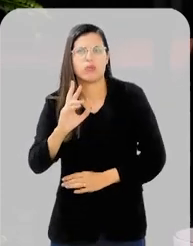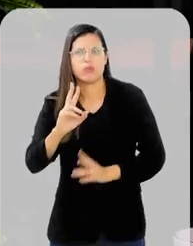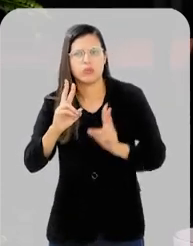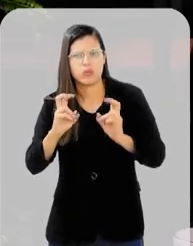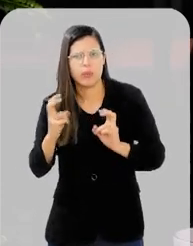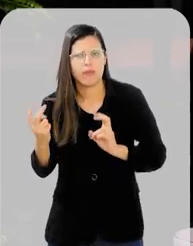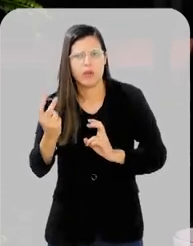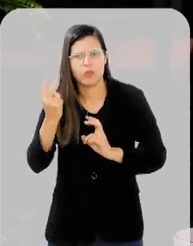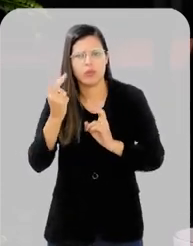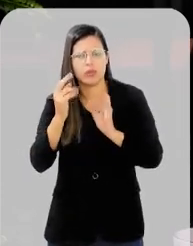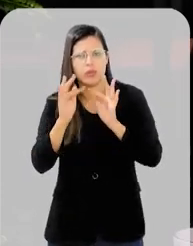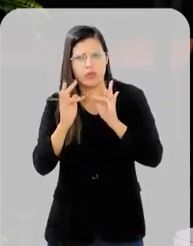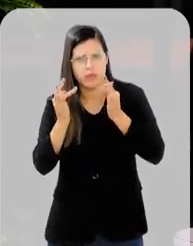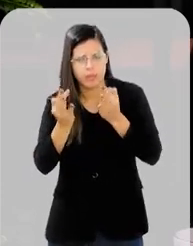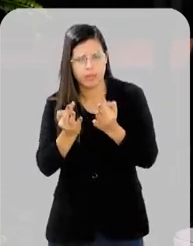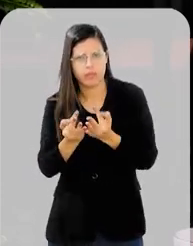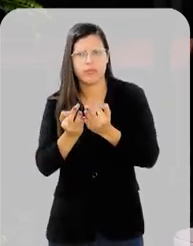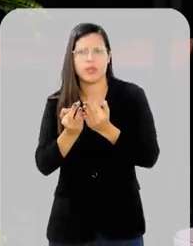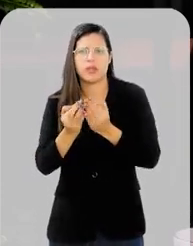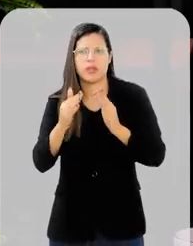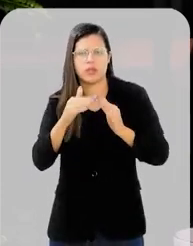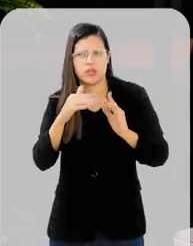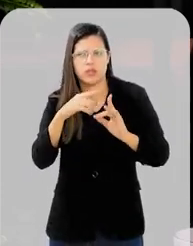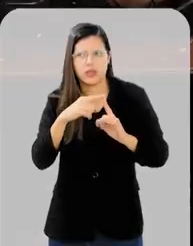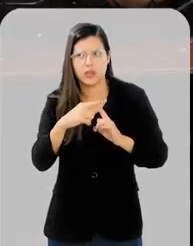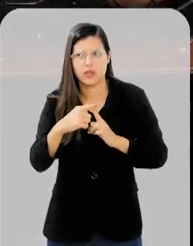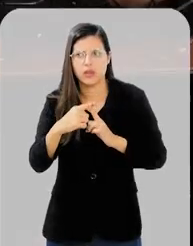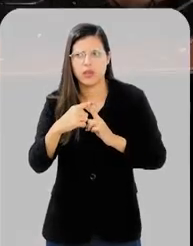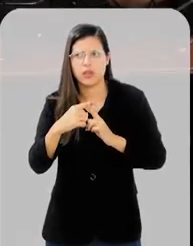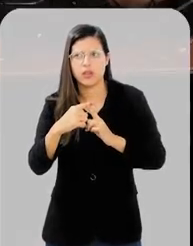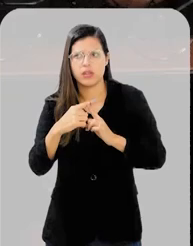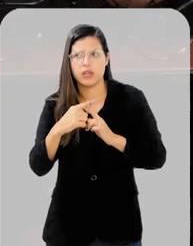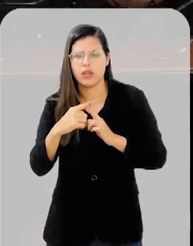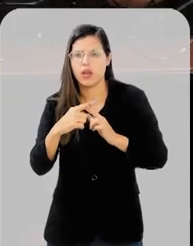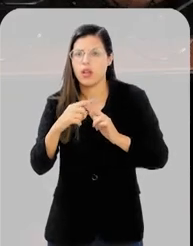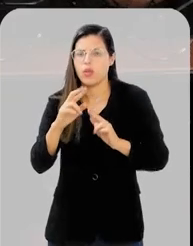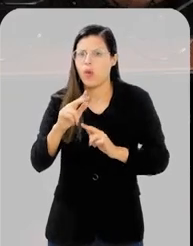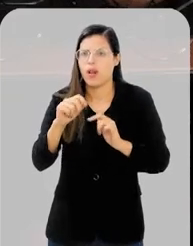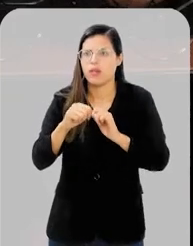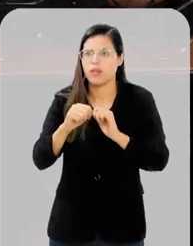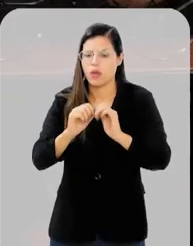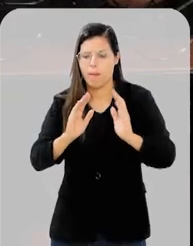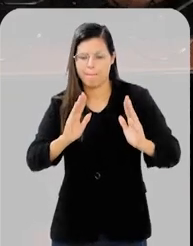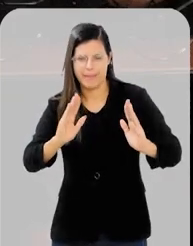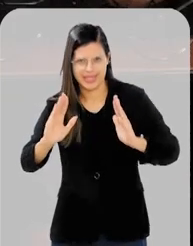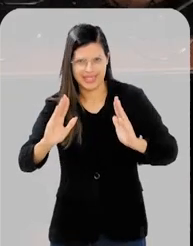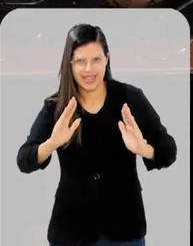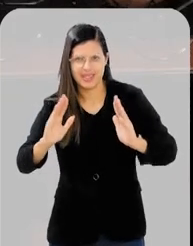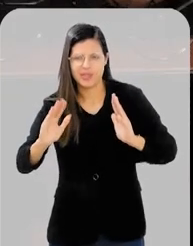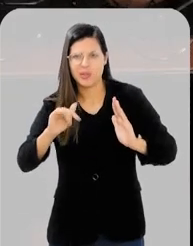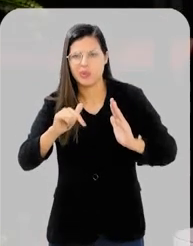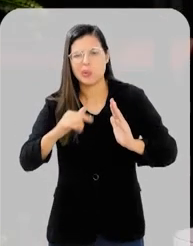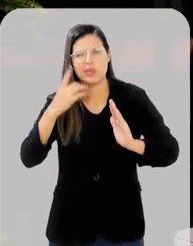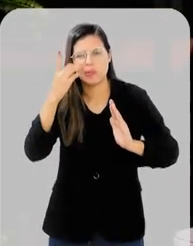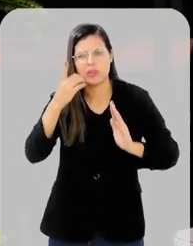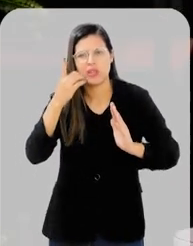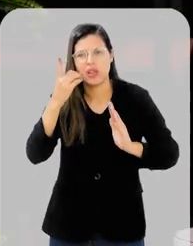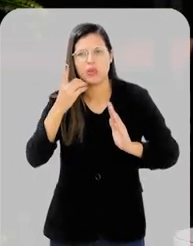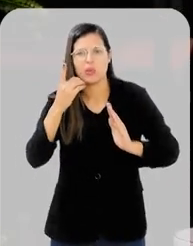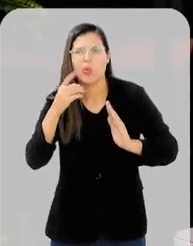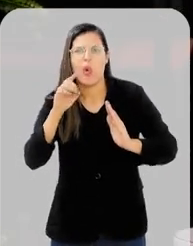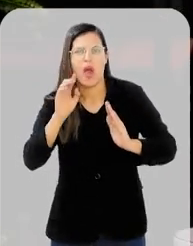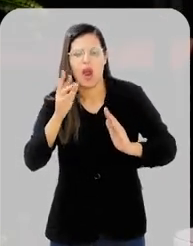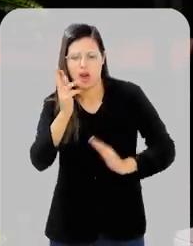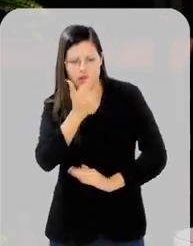igreja eh e que mesmo sem fazer com que a o mandato seja um mandato religioso porque não é o